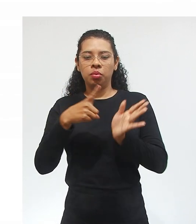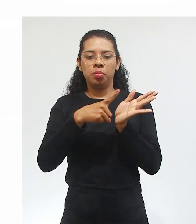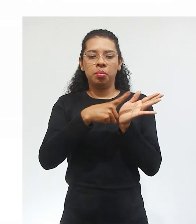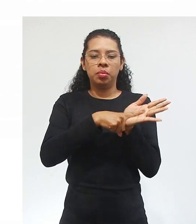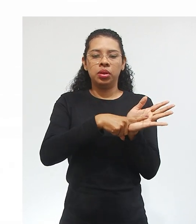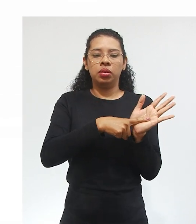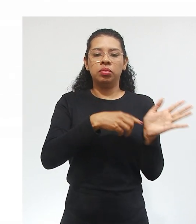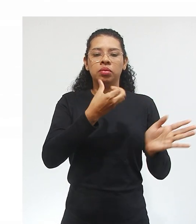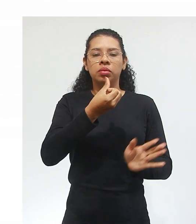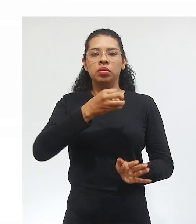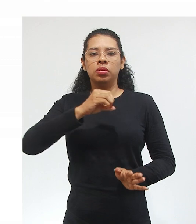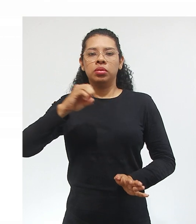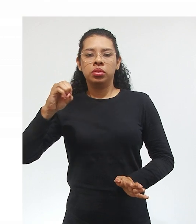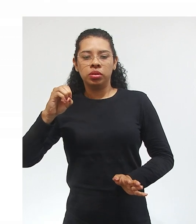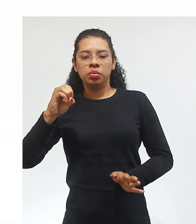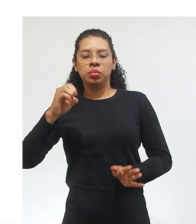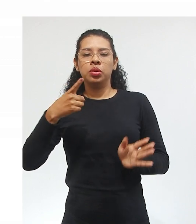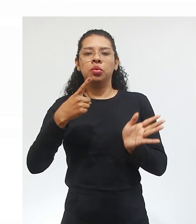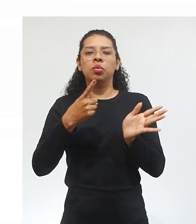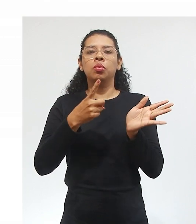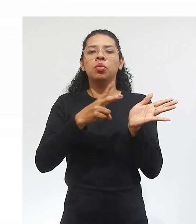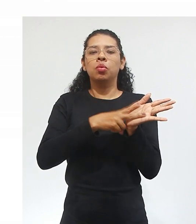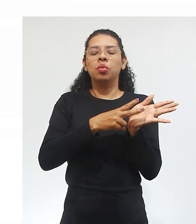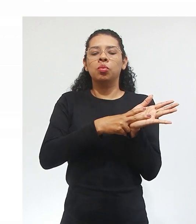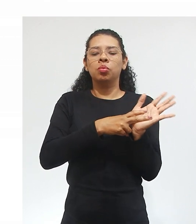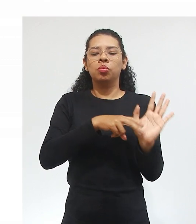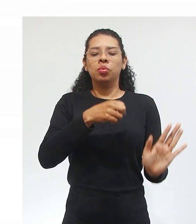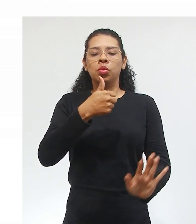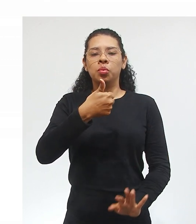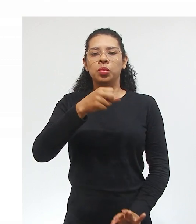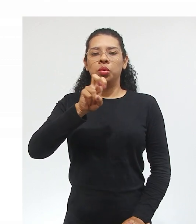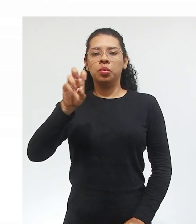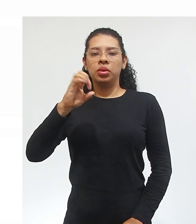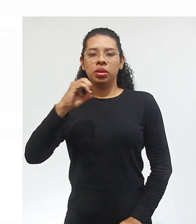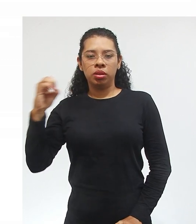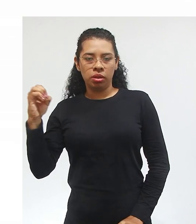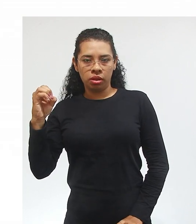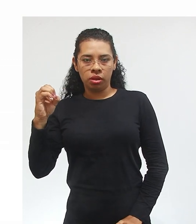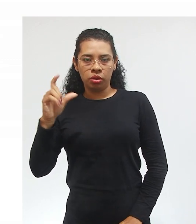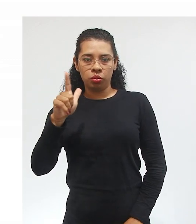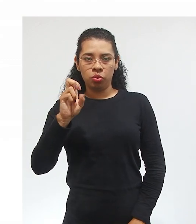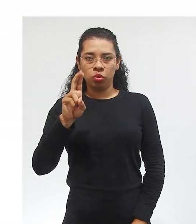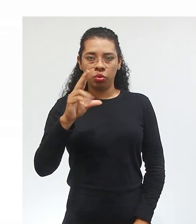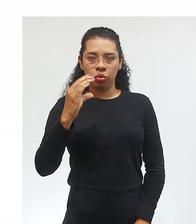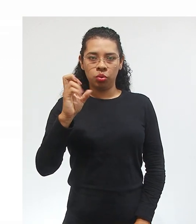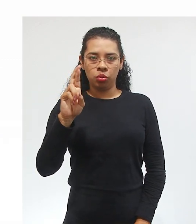4.500, 1.500. Ou seja, aqui deu 1.500 de lucro, tá?